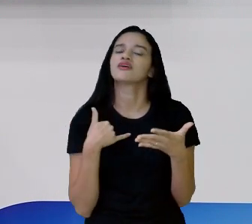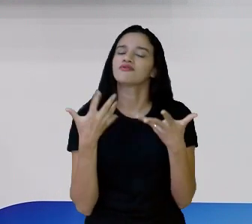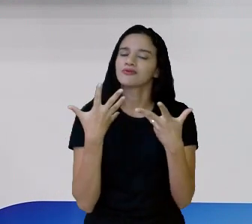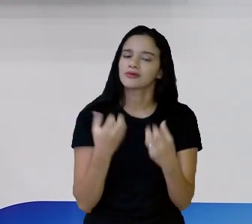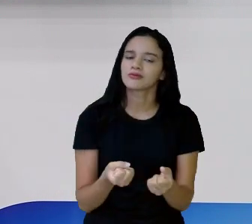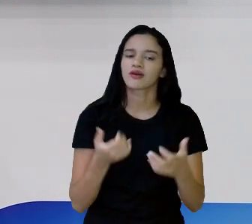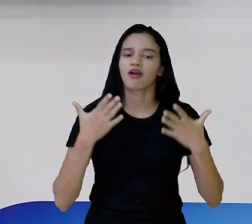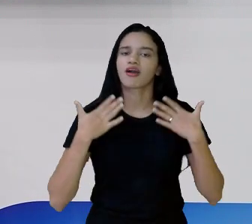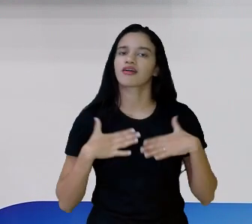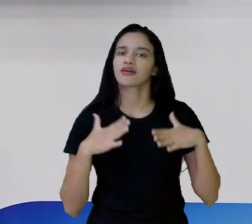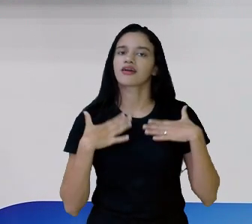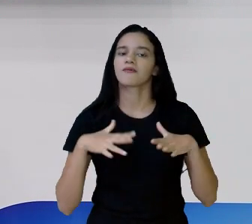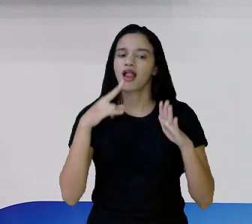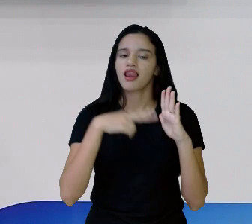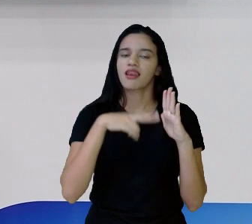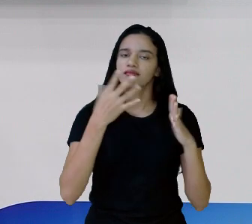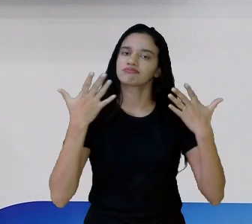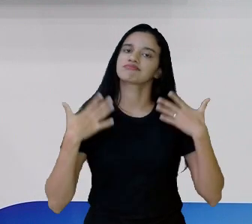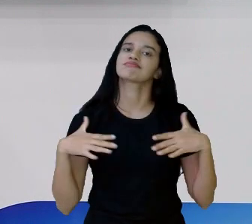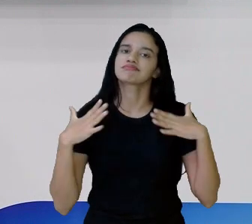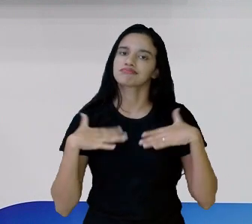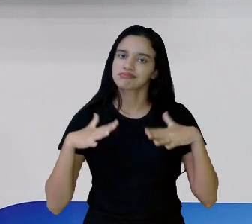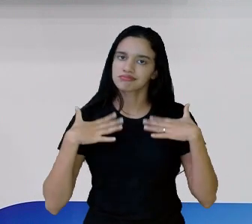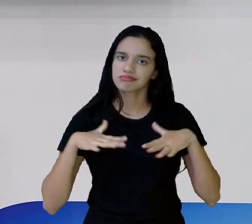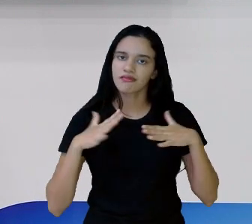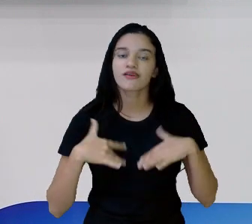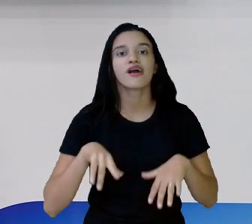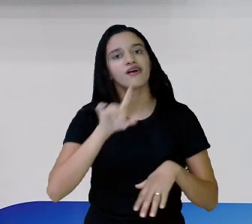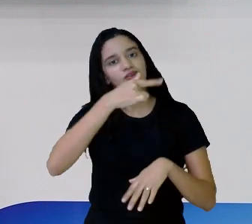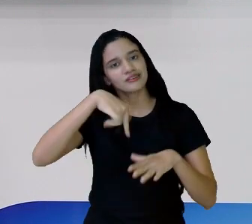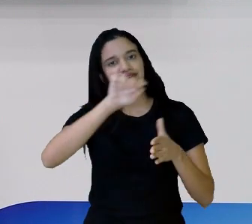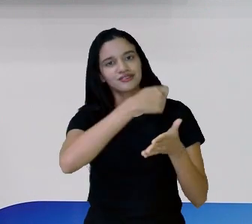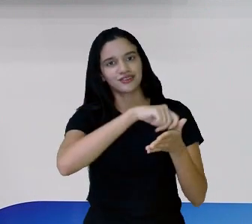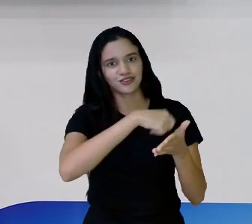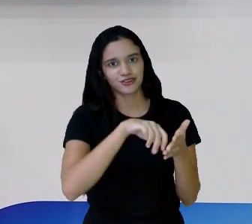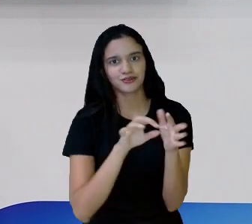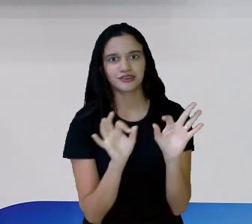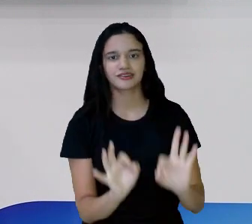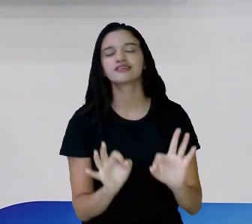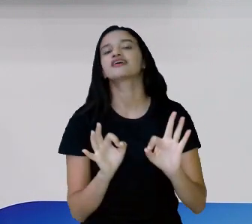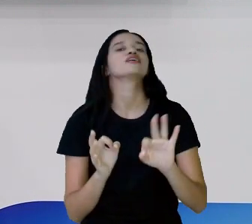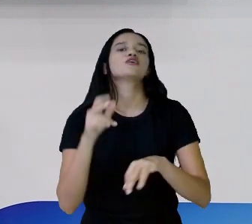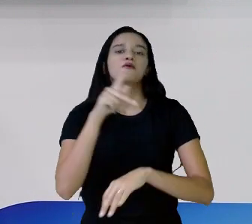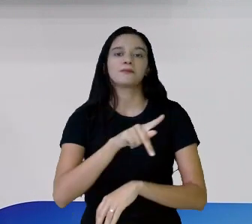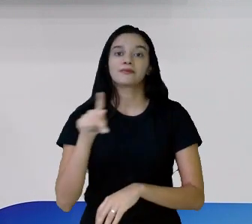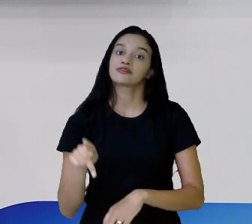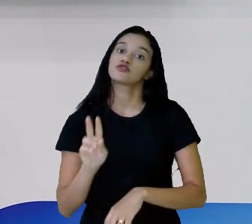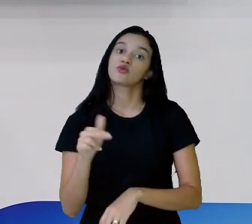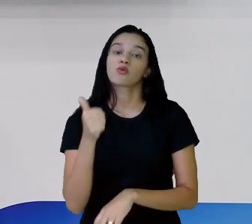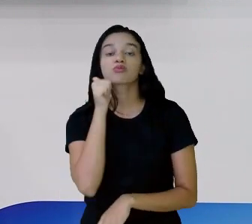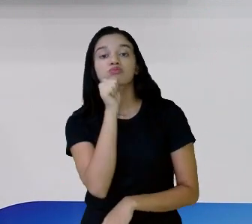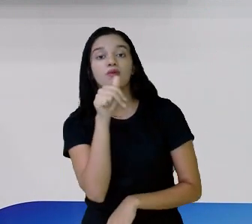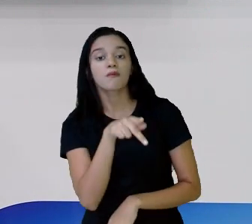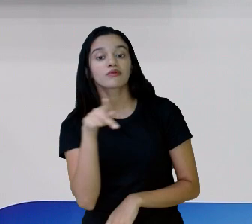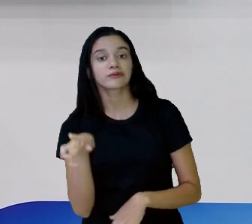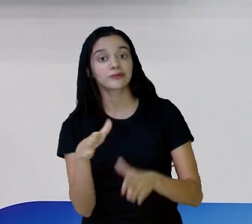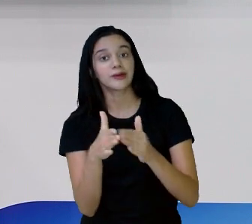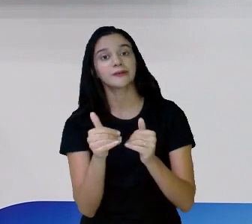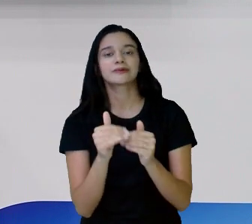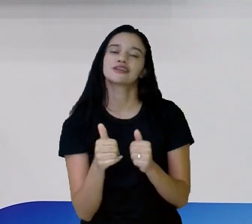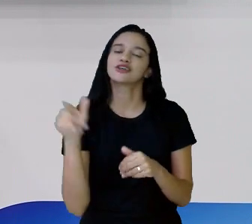com calma, para você realmente, porque você vai escrever bastante no terceiro ano, tá? Teu professor, tua professora vai te pedir para estar